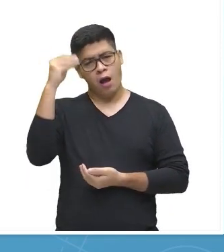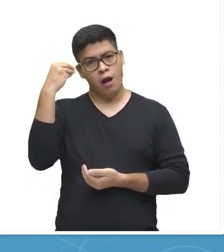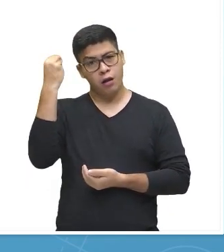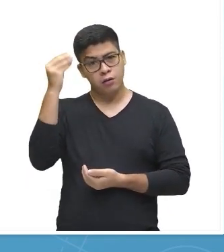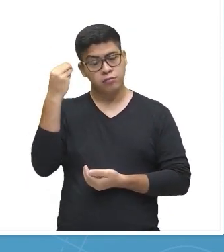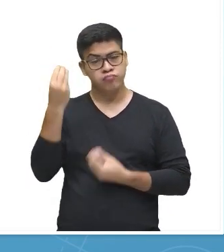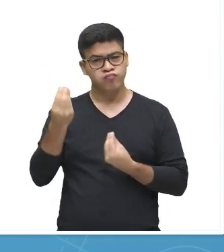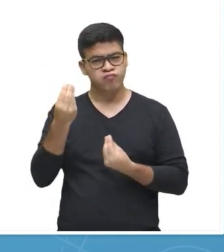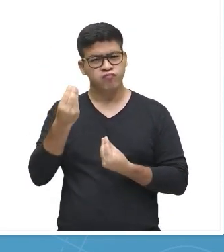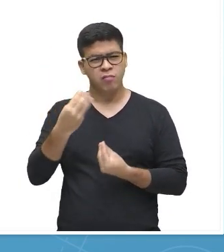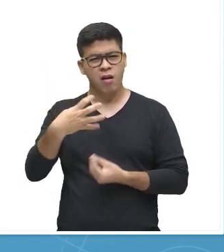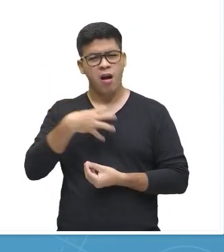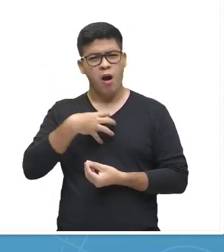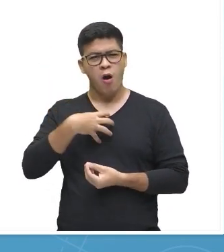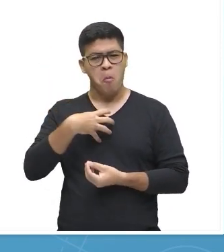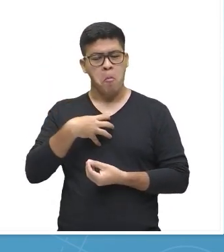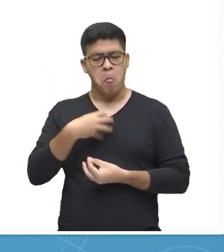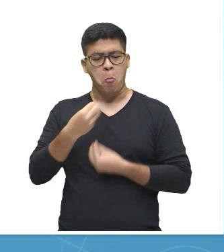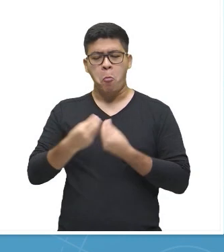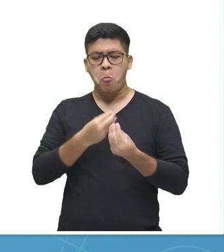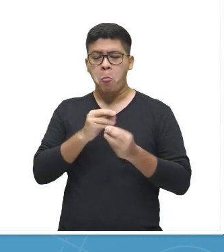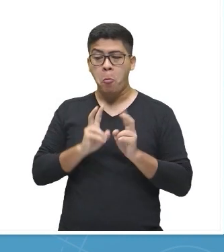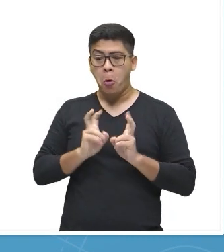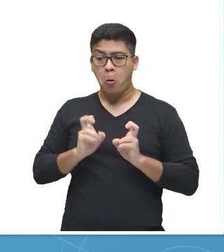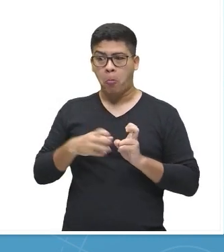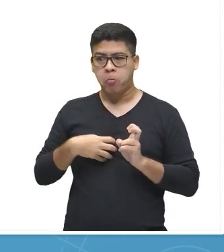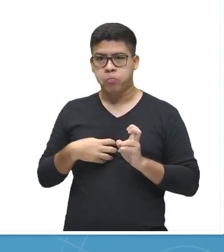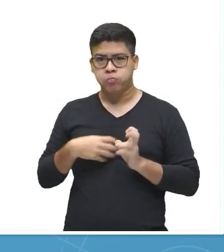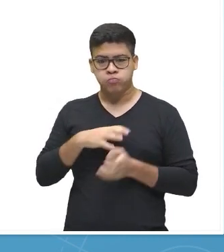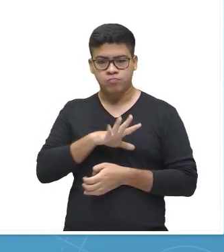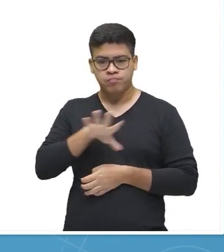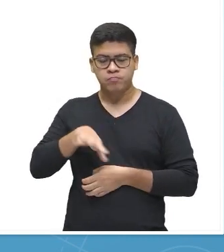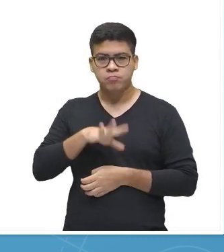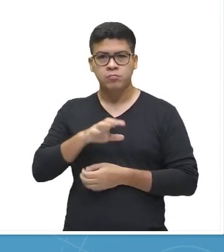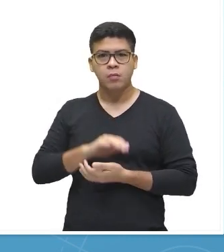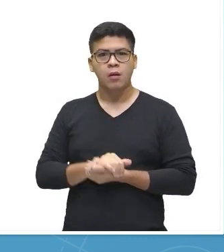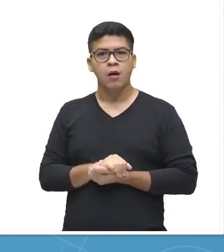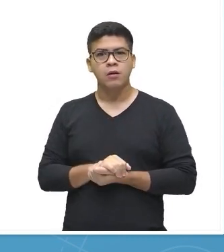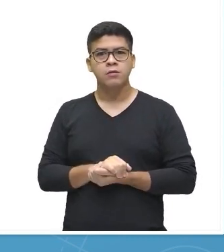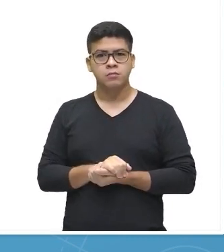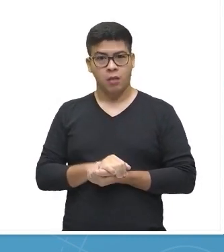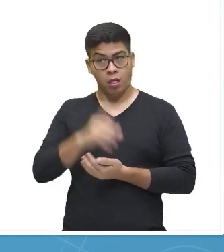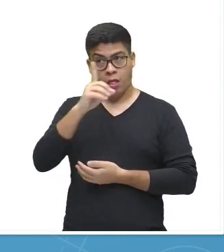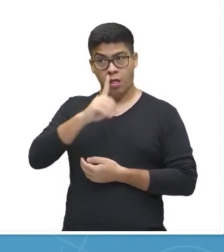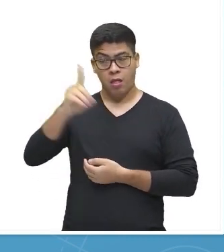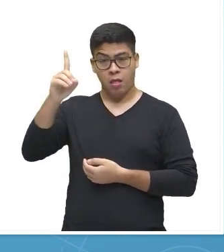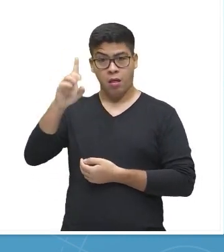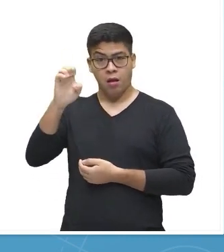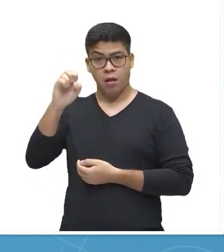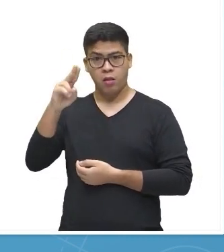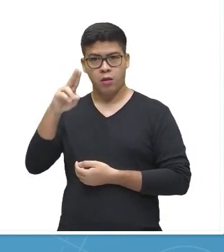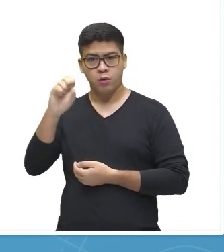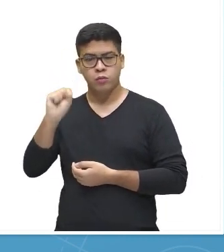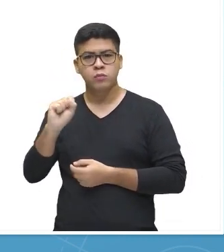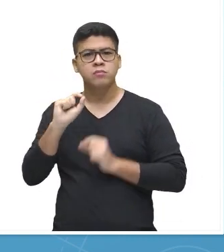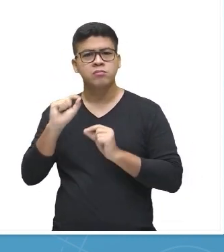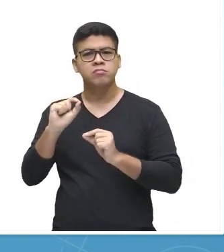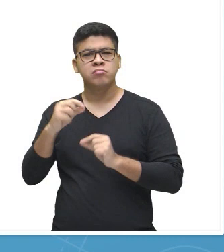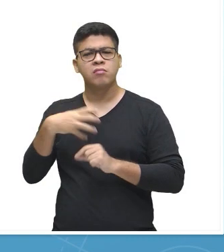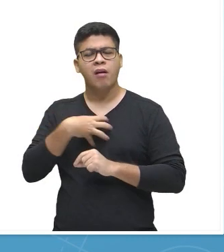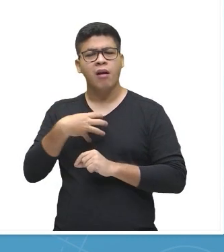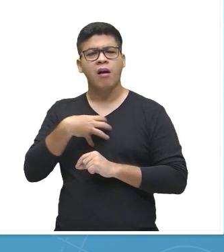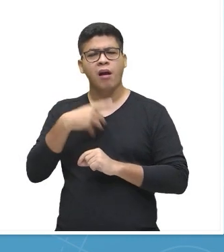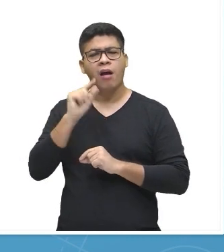esta força da inteligência superior, que é Deus, esse sentimento que